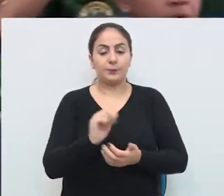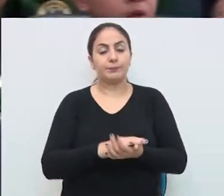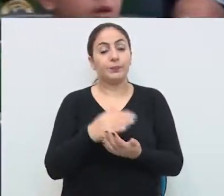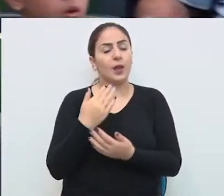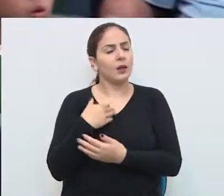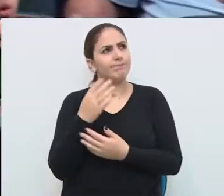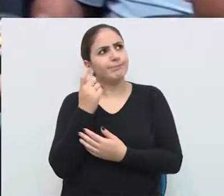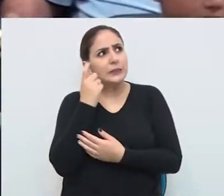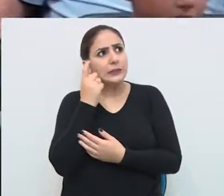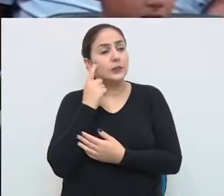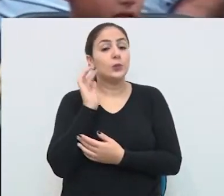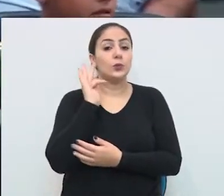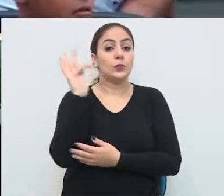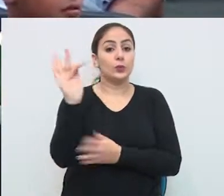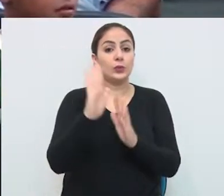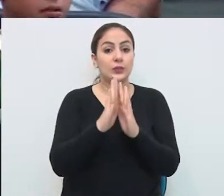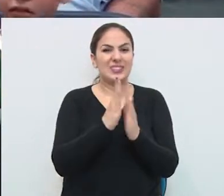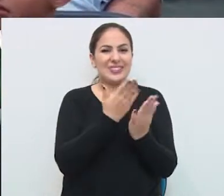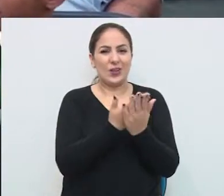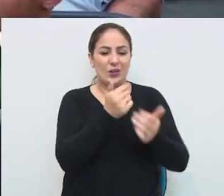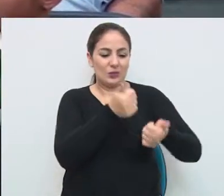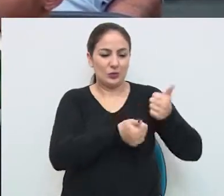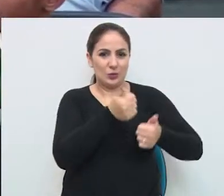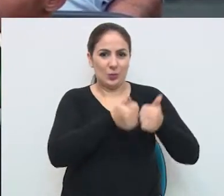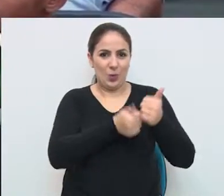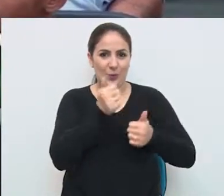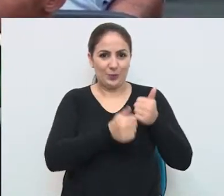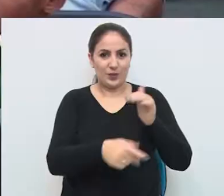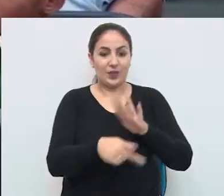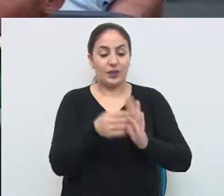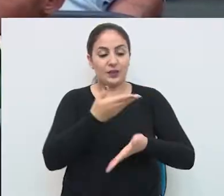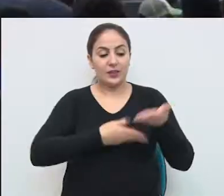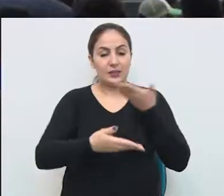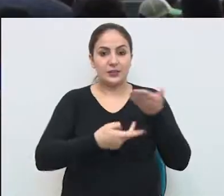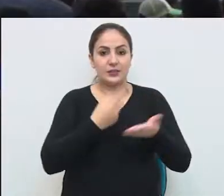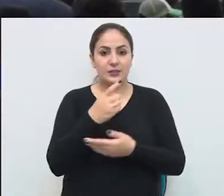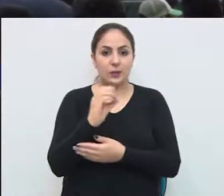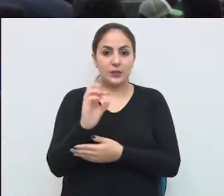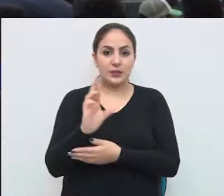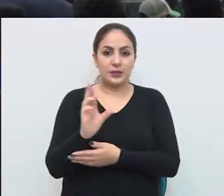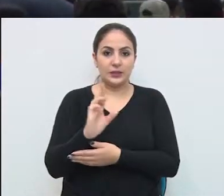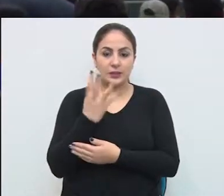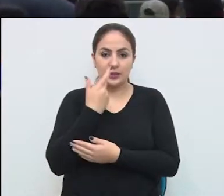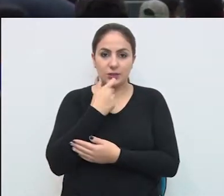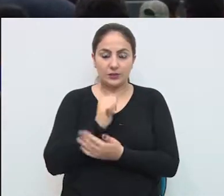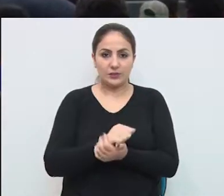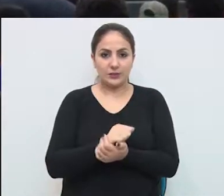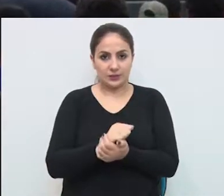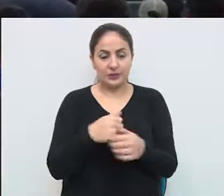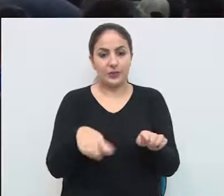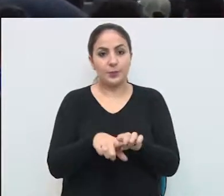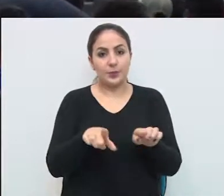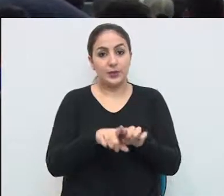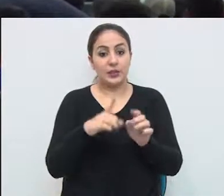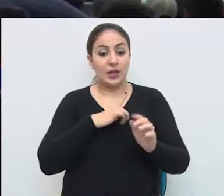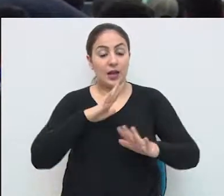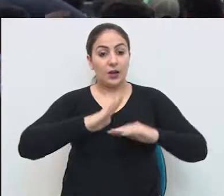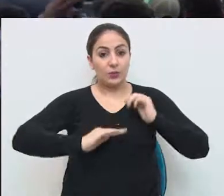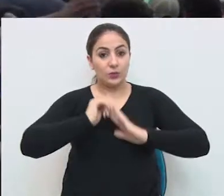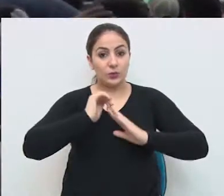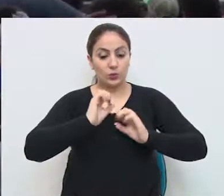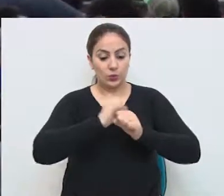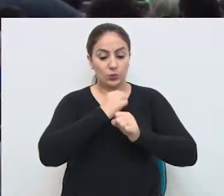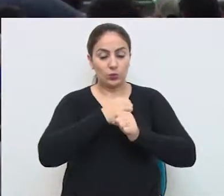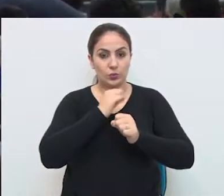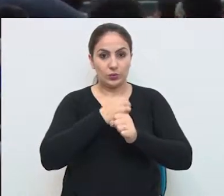da escolinha, que atende cerca de 250 crianças. O impasse envolve a construção do campo de futebol